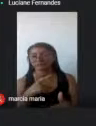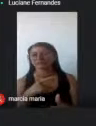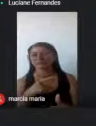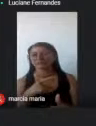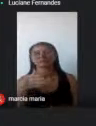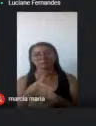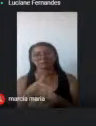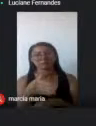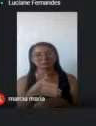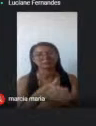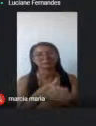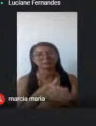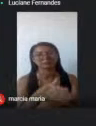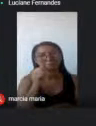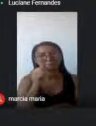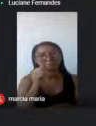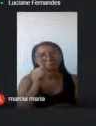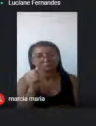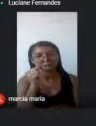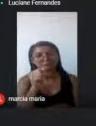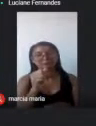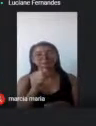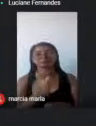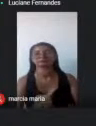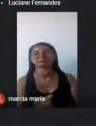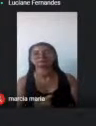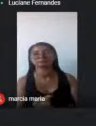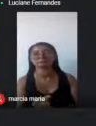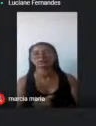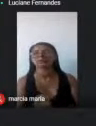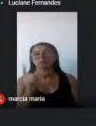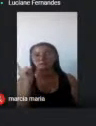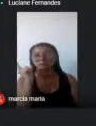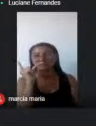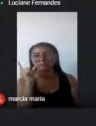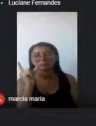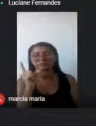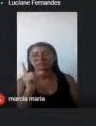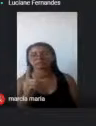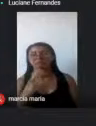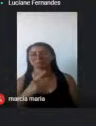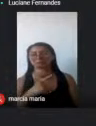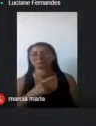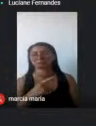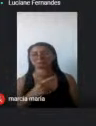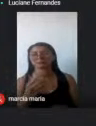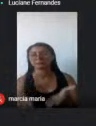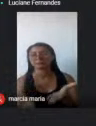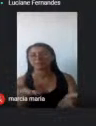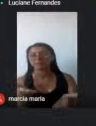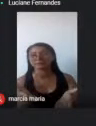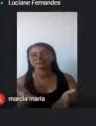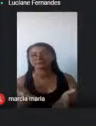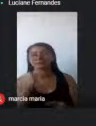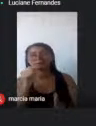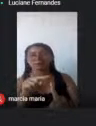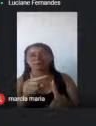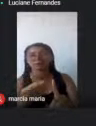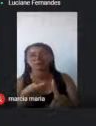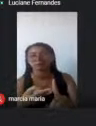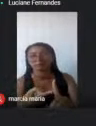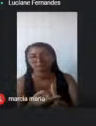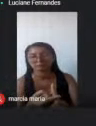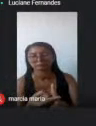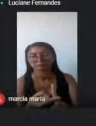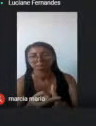mulher, conseguimos atender às necessidades de uma gestante, por conta da rede Segunda e do pré-natal,